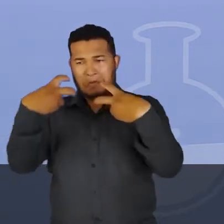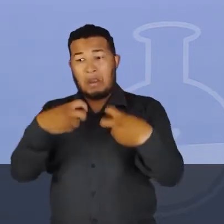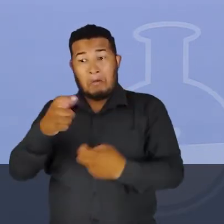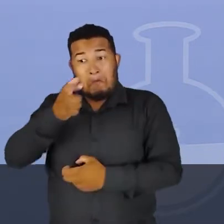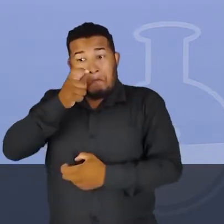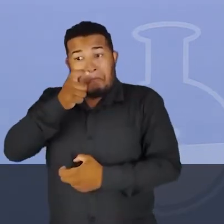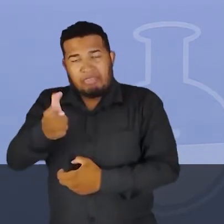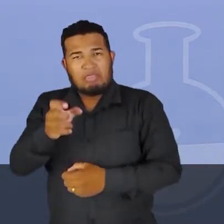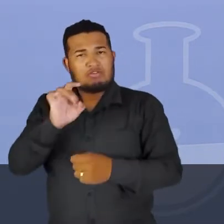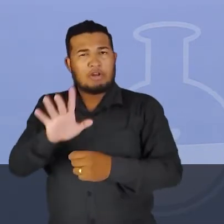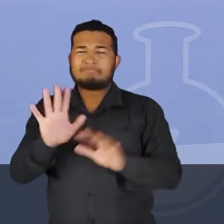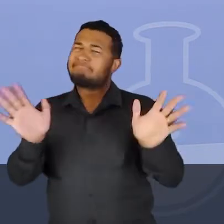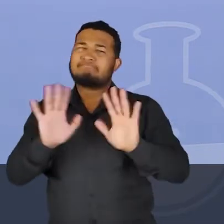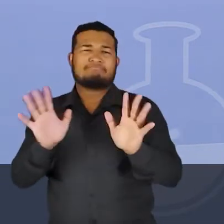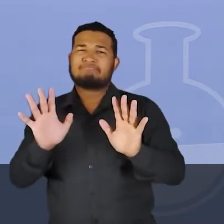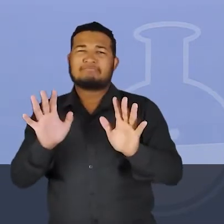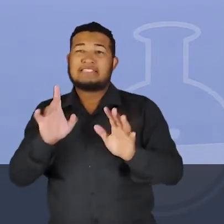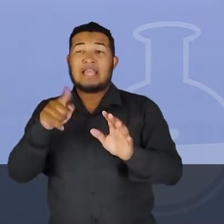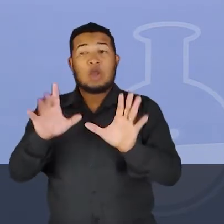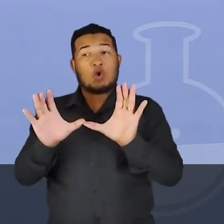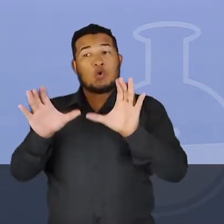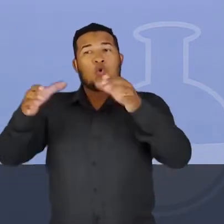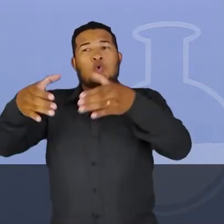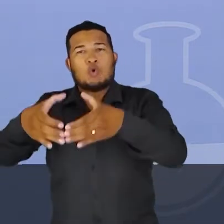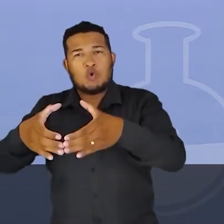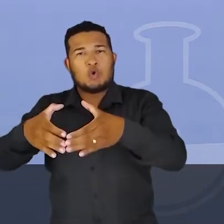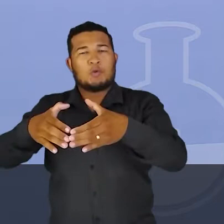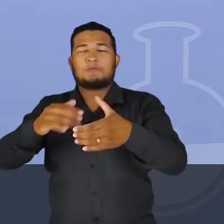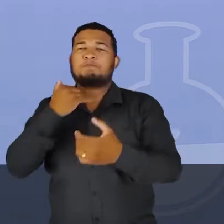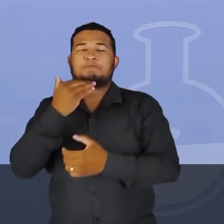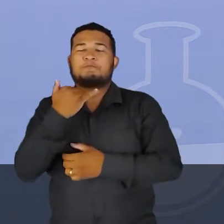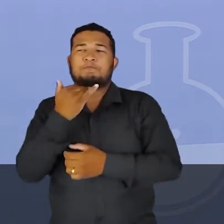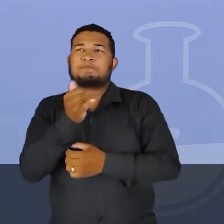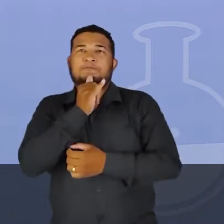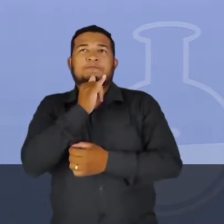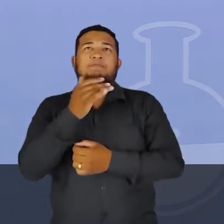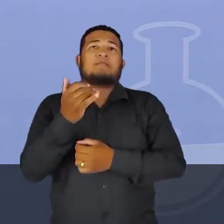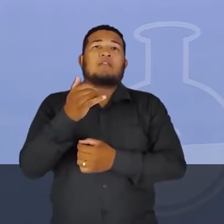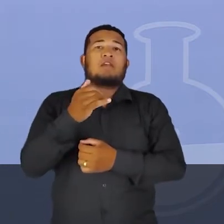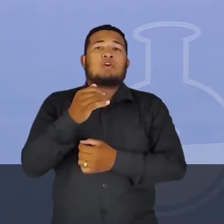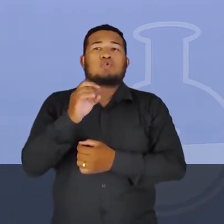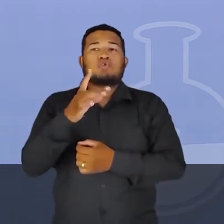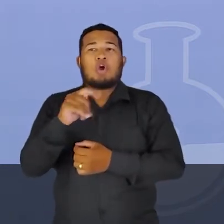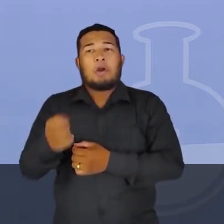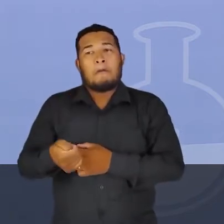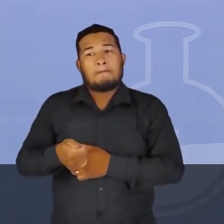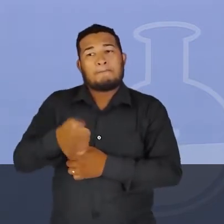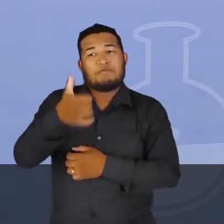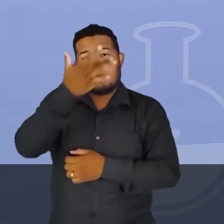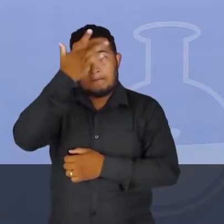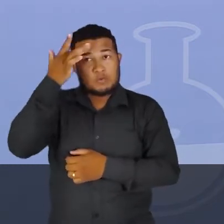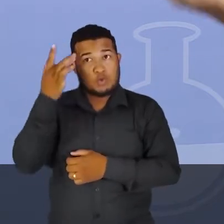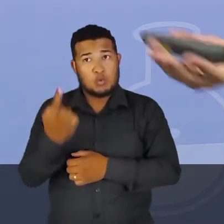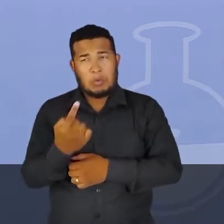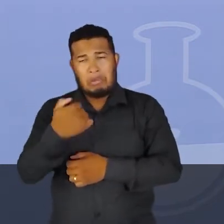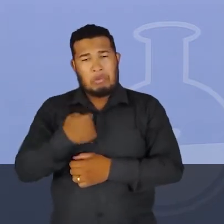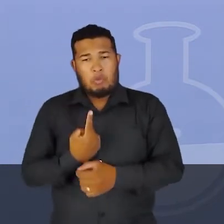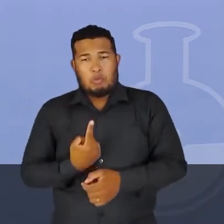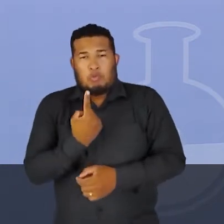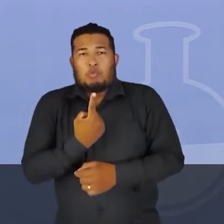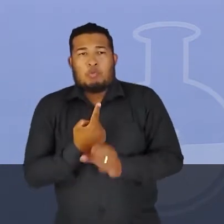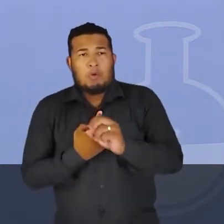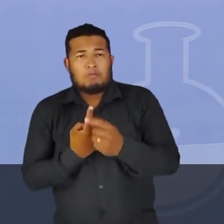quê? Porque é uma ação coletiva, não pode ser uma coisa que vai beneficiar apenas a mim ou